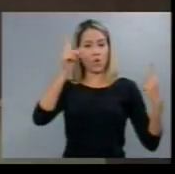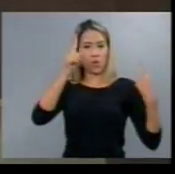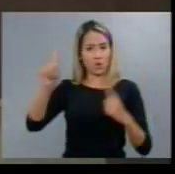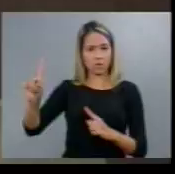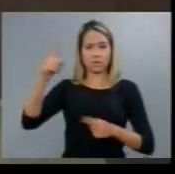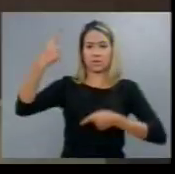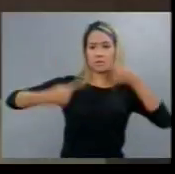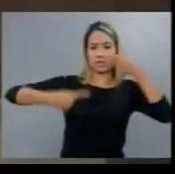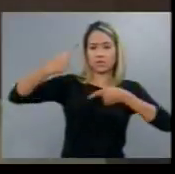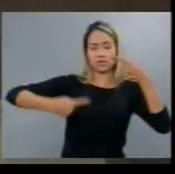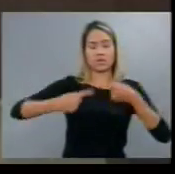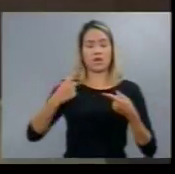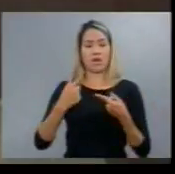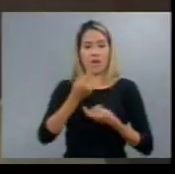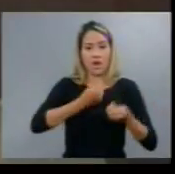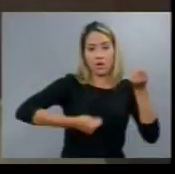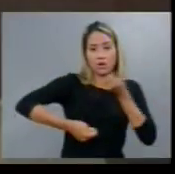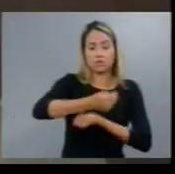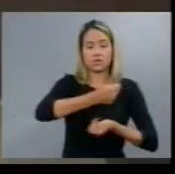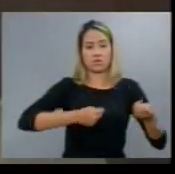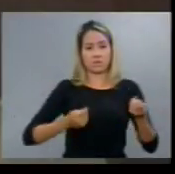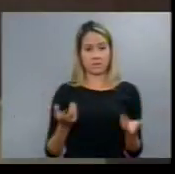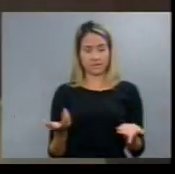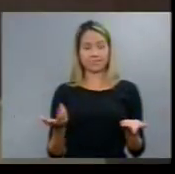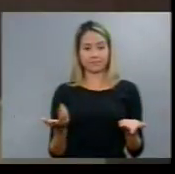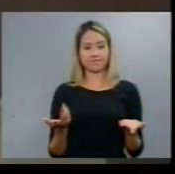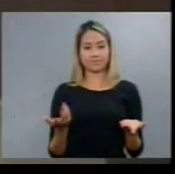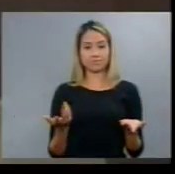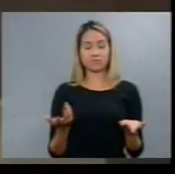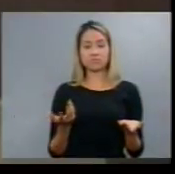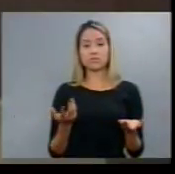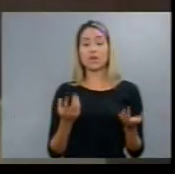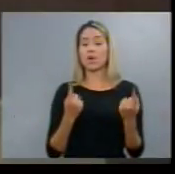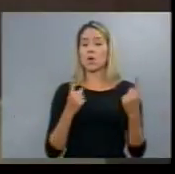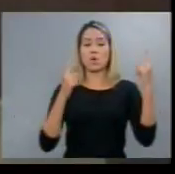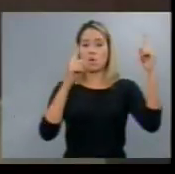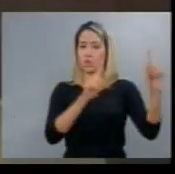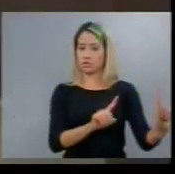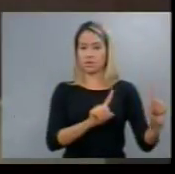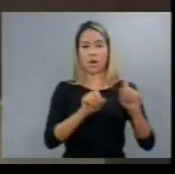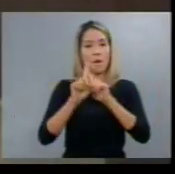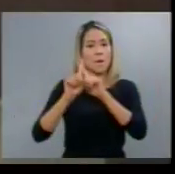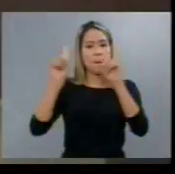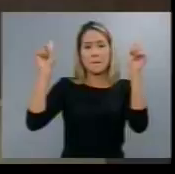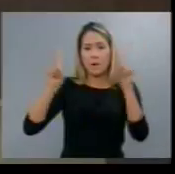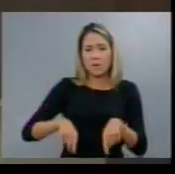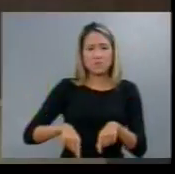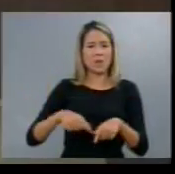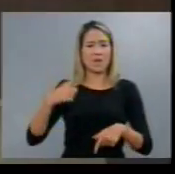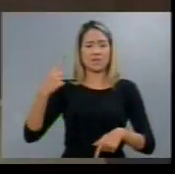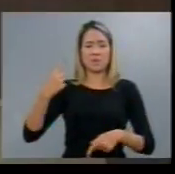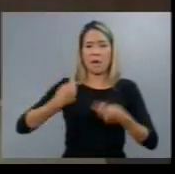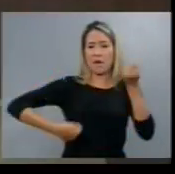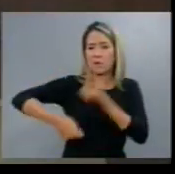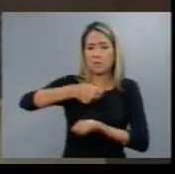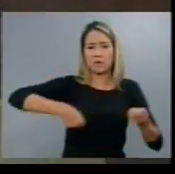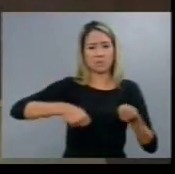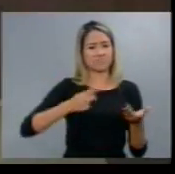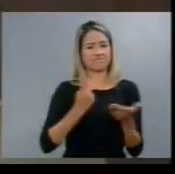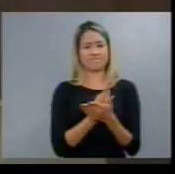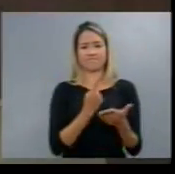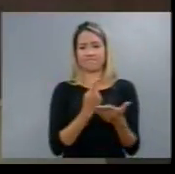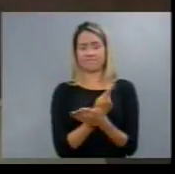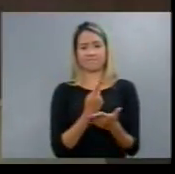política econômica, não somente agora com o Temer, mas desde antes, nós vamos ter que